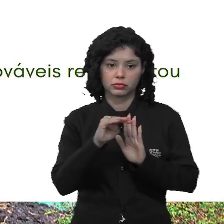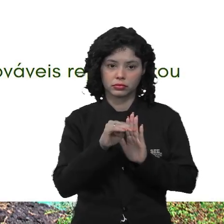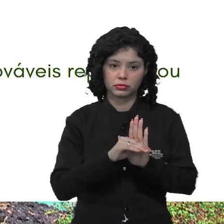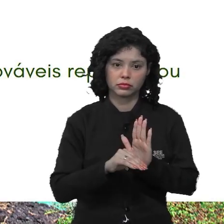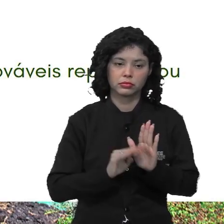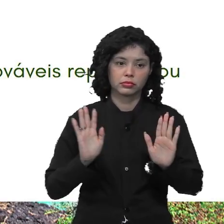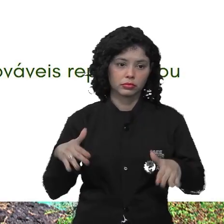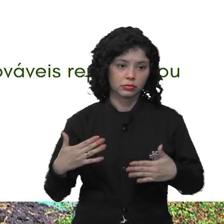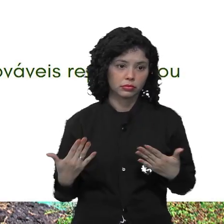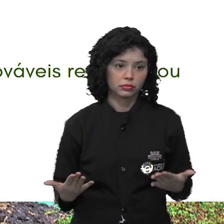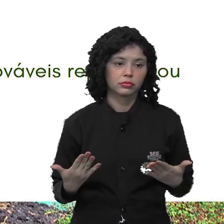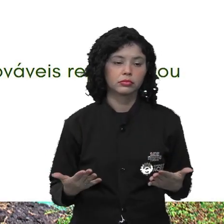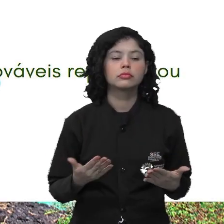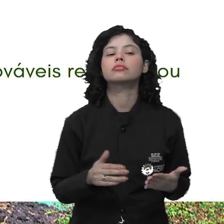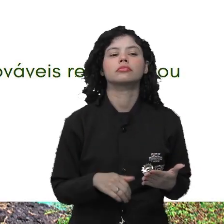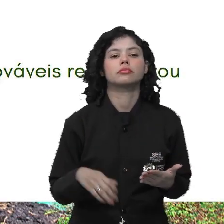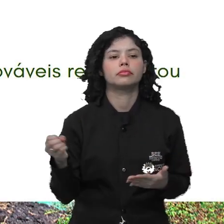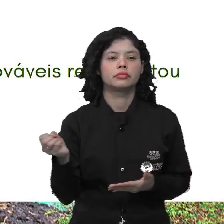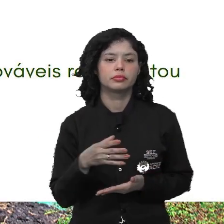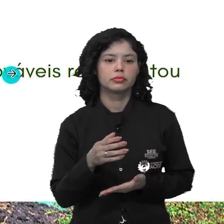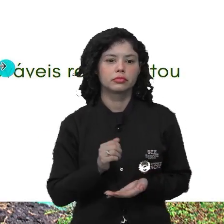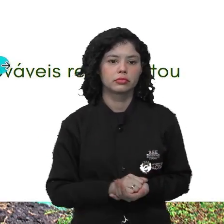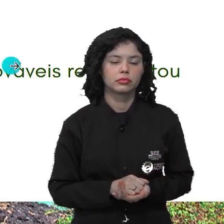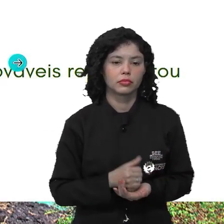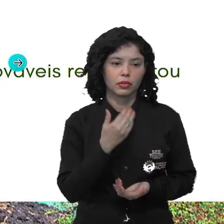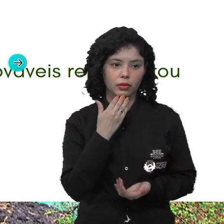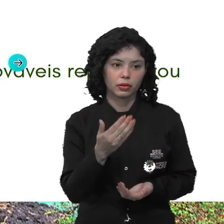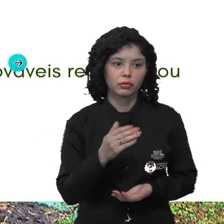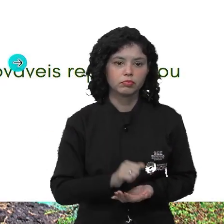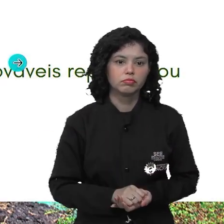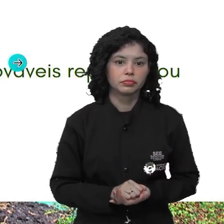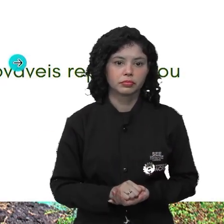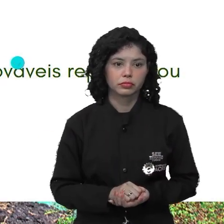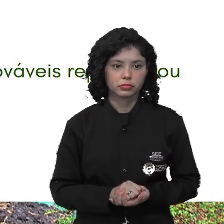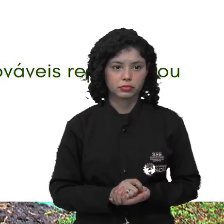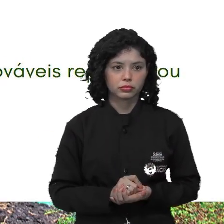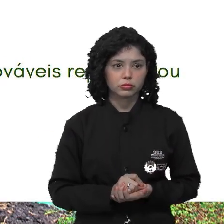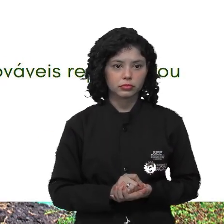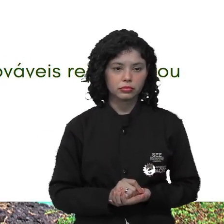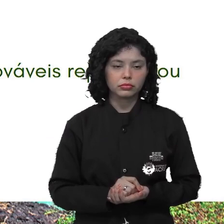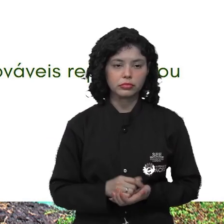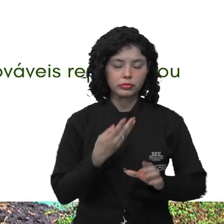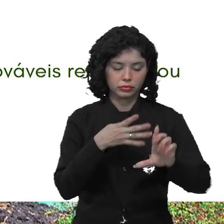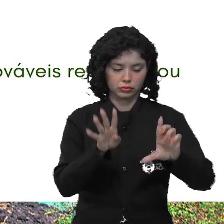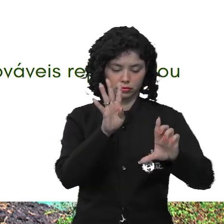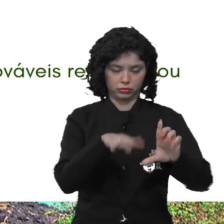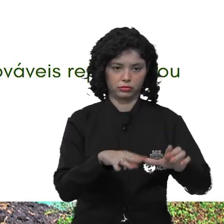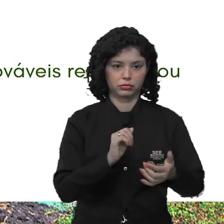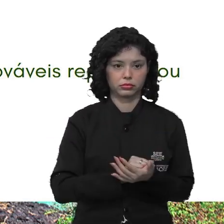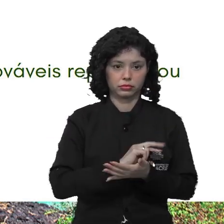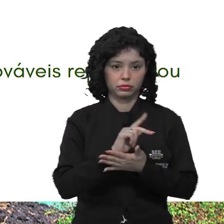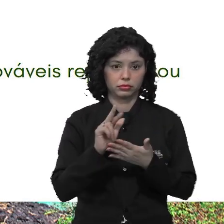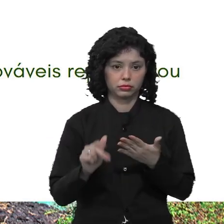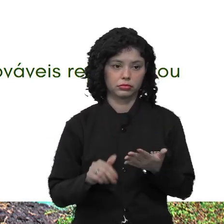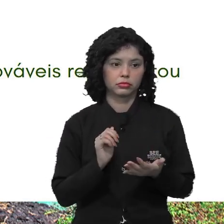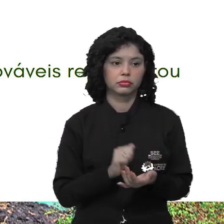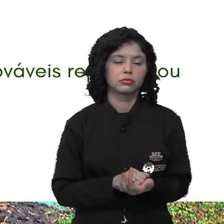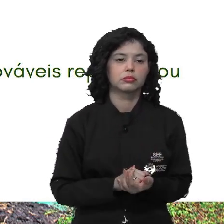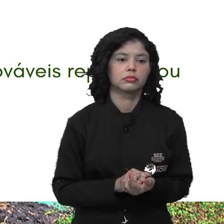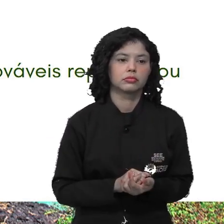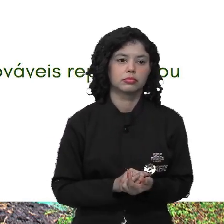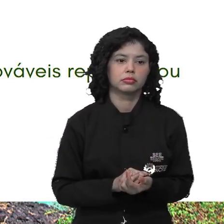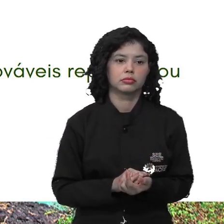determinar qual que vai ser as renováveis, que é o que está pedindo. Então, aqui a gente tem esse quadro com várias fontes de